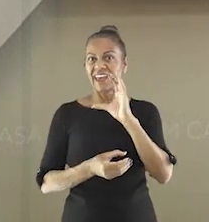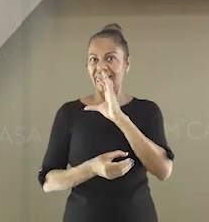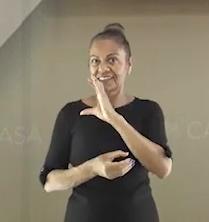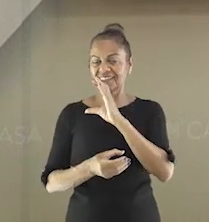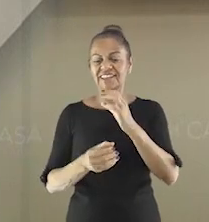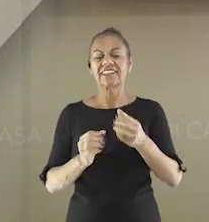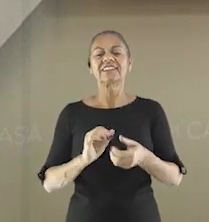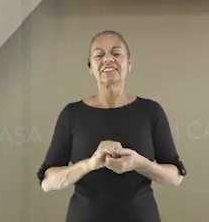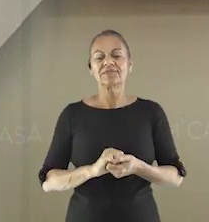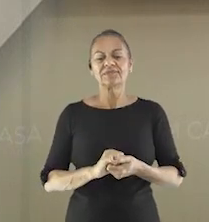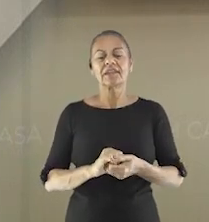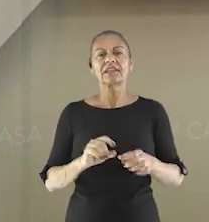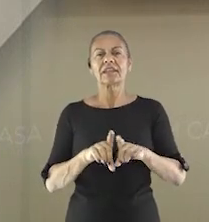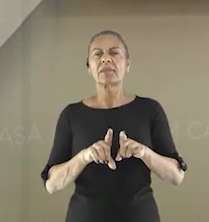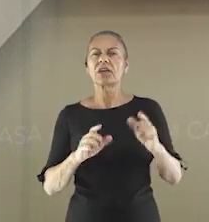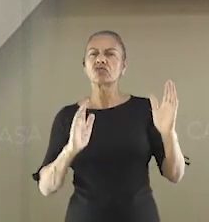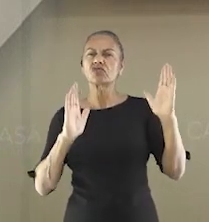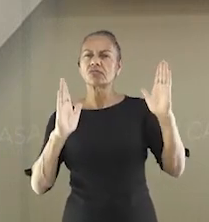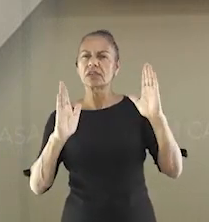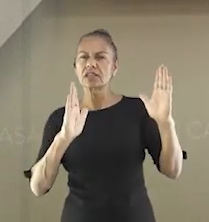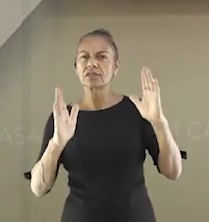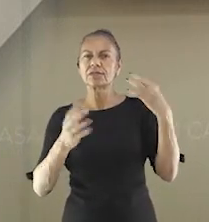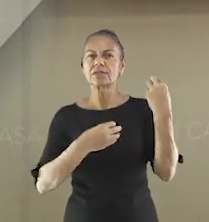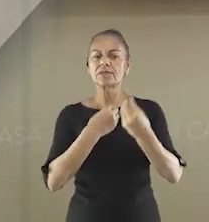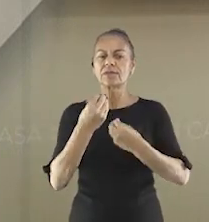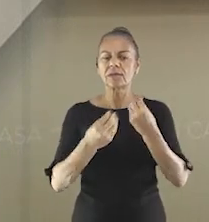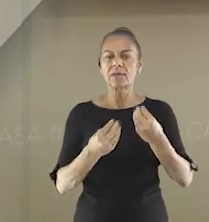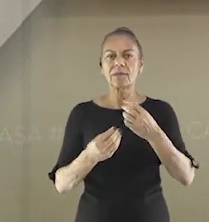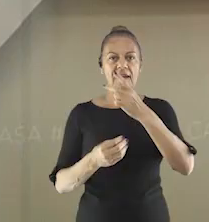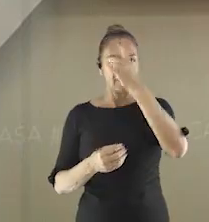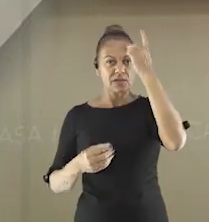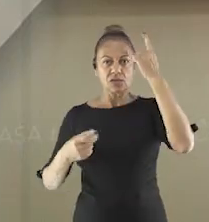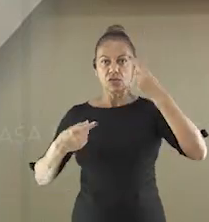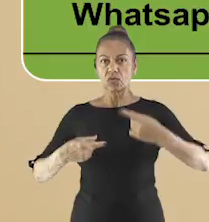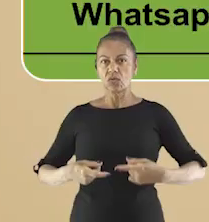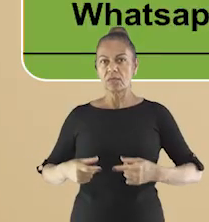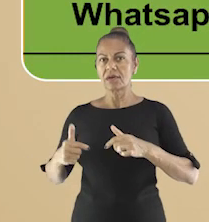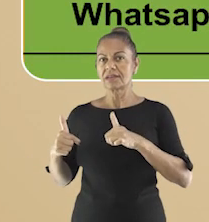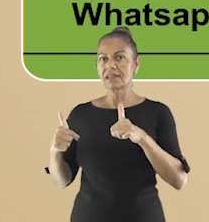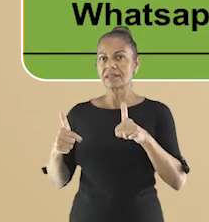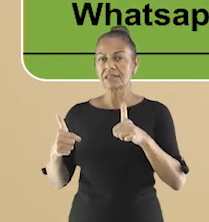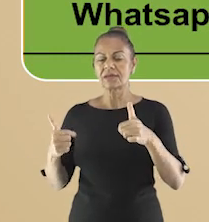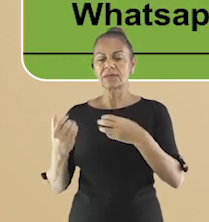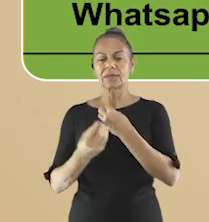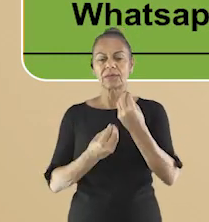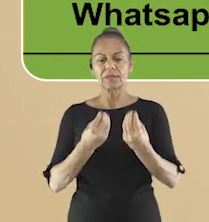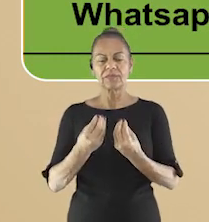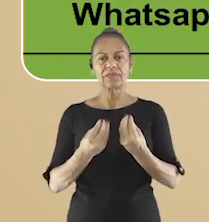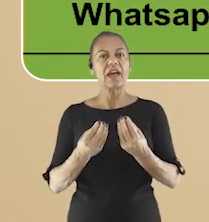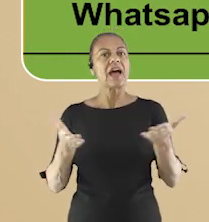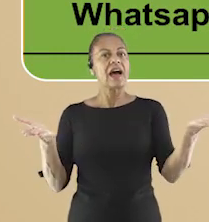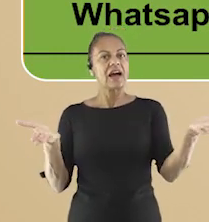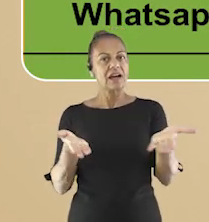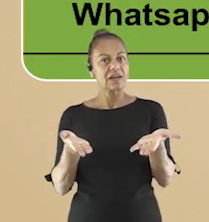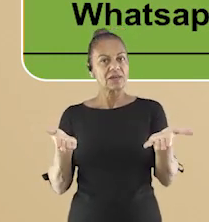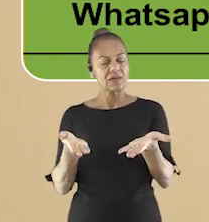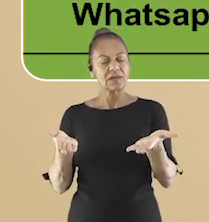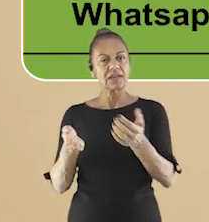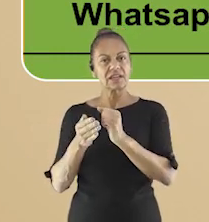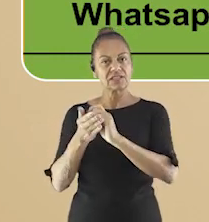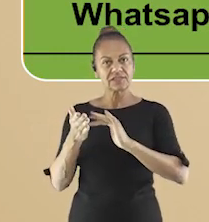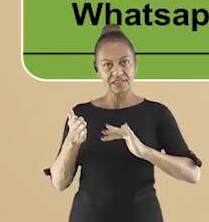e interglaciais. E também sobre a interferência humana no clima. E aqui vai a atividade para a casa da aula de